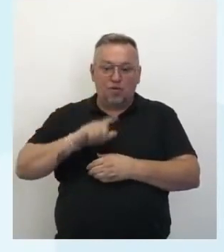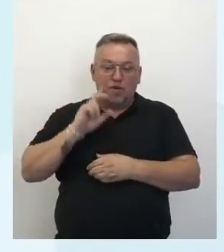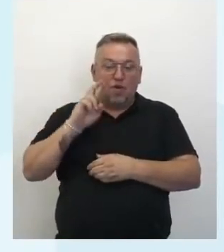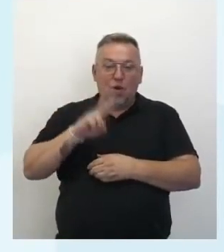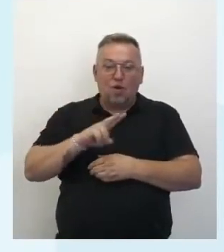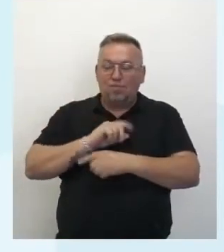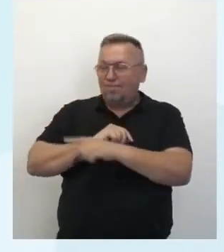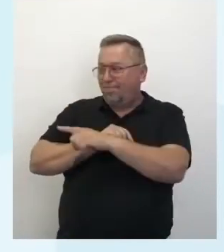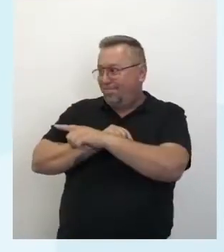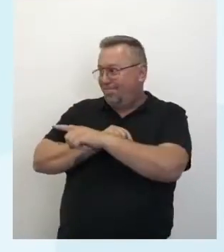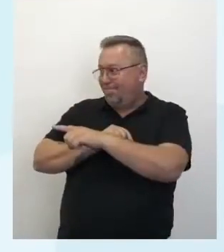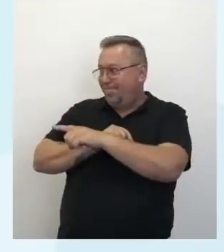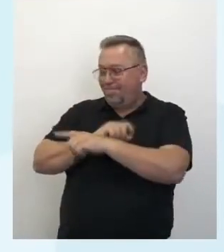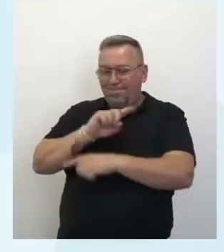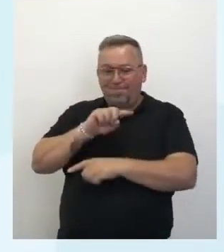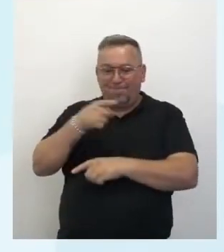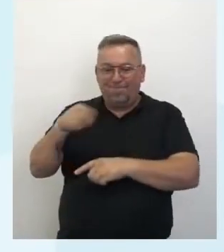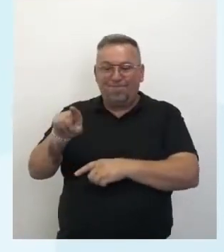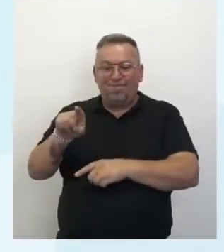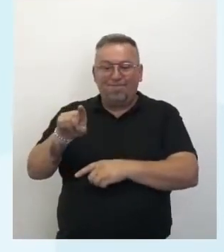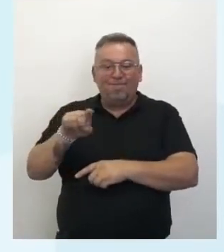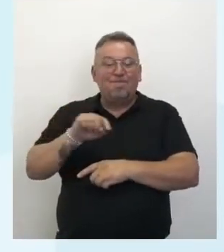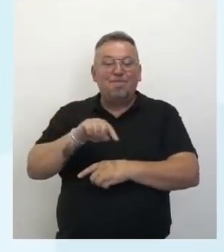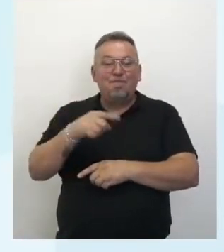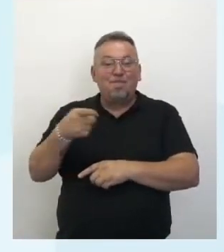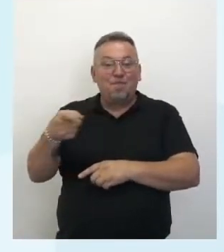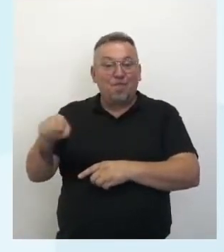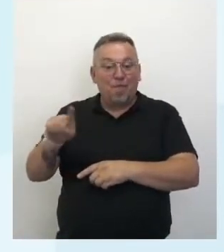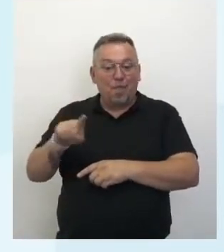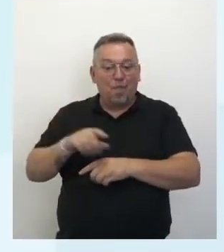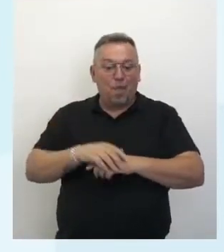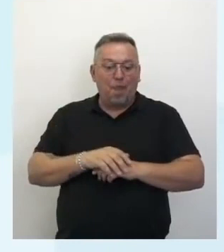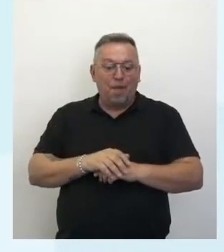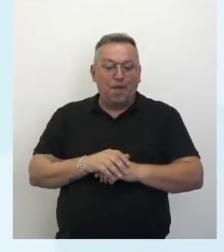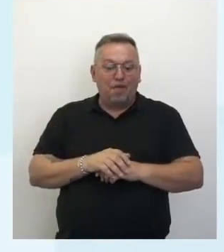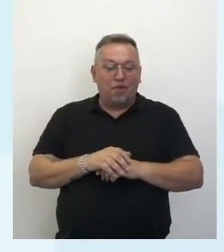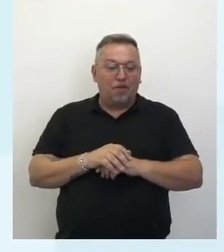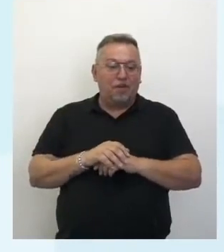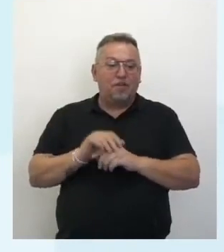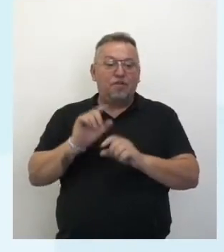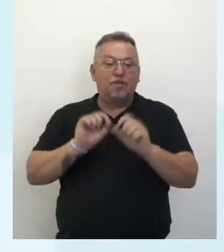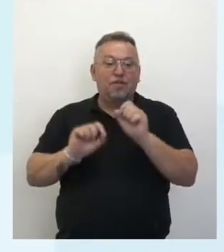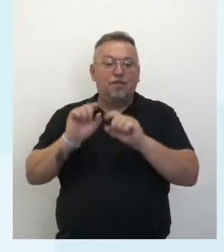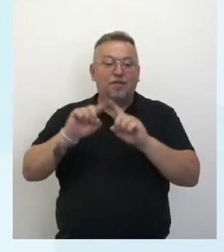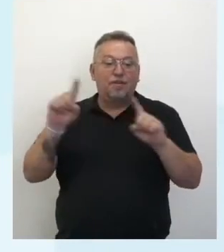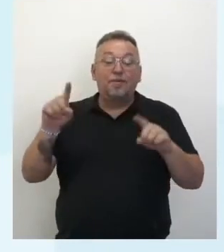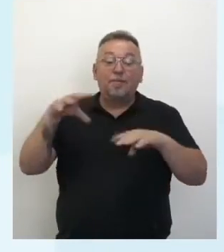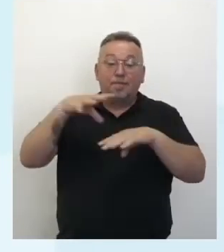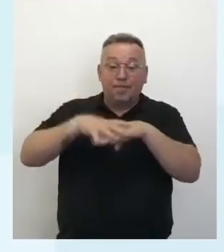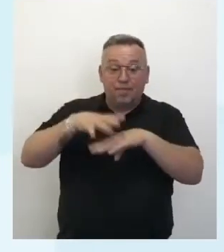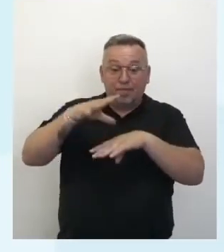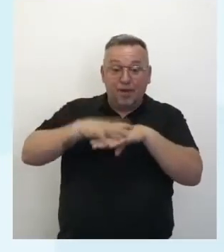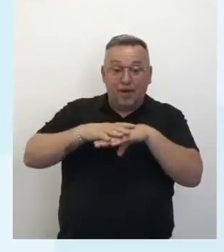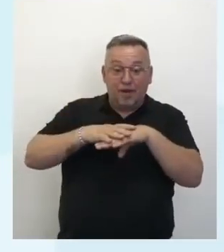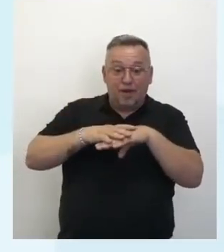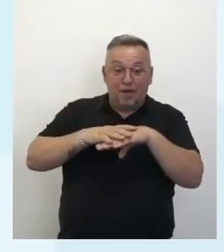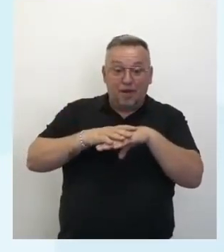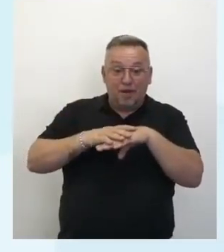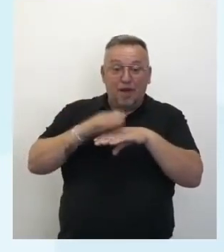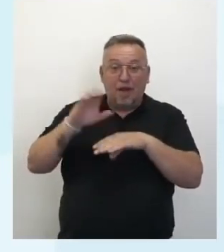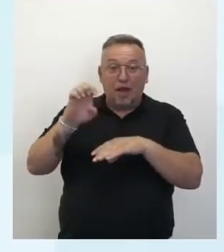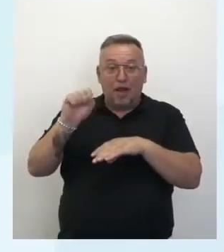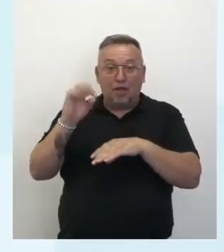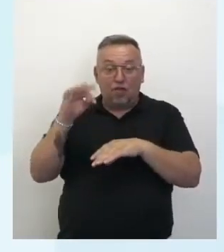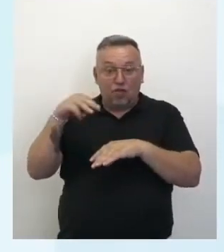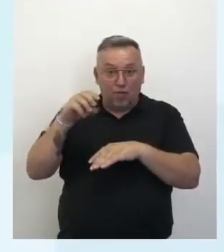Tony? Eu não achei outra ali para colocar a representação e eu já vou chegar nisso. Então, para a matemática,